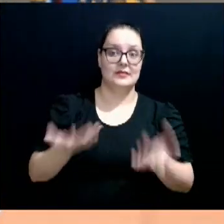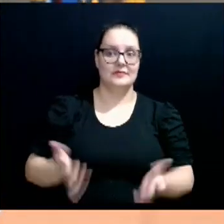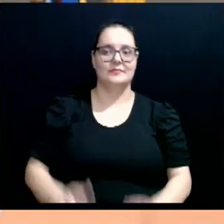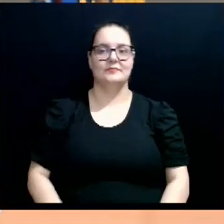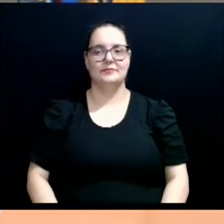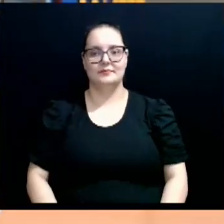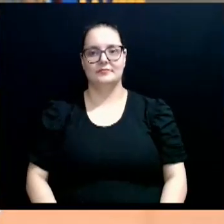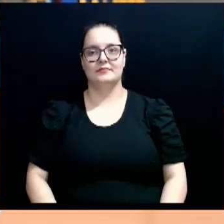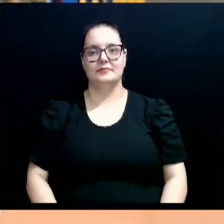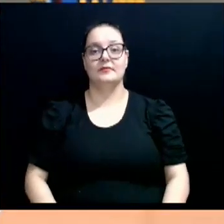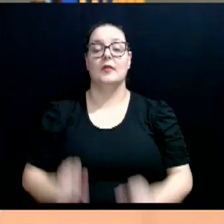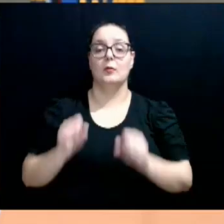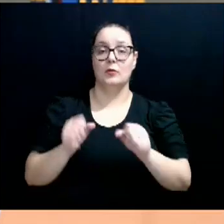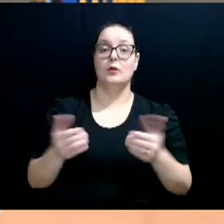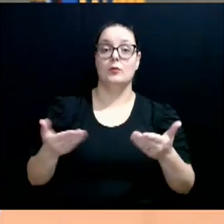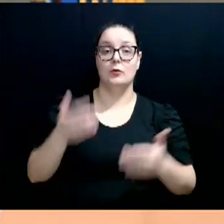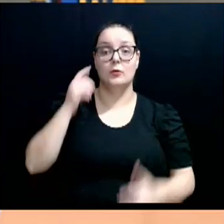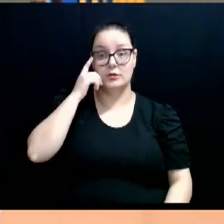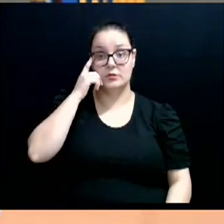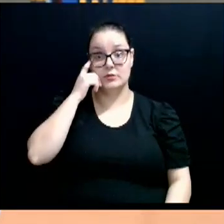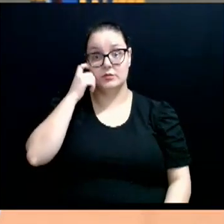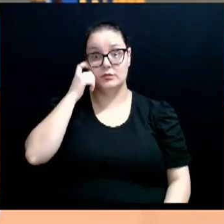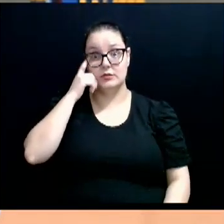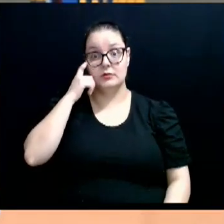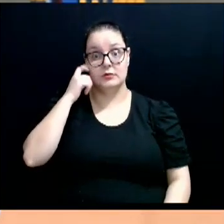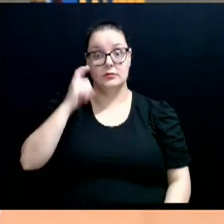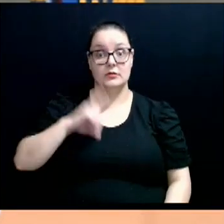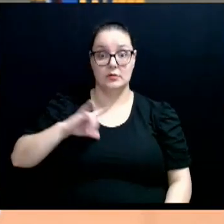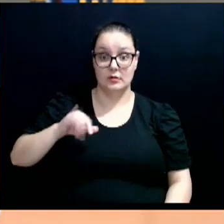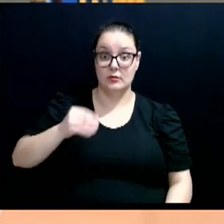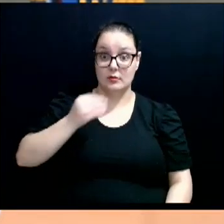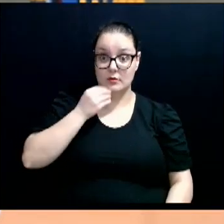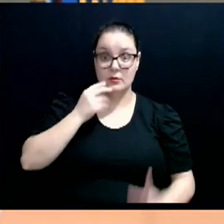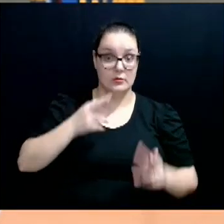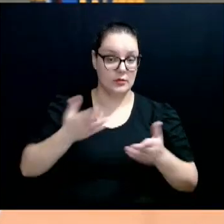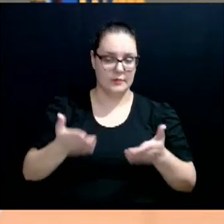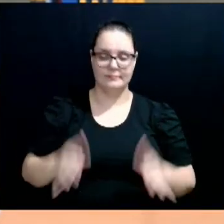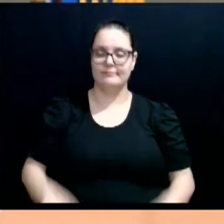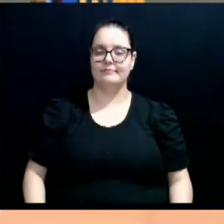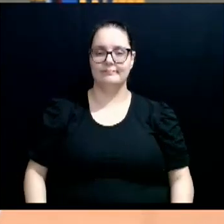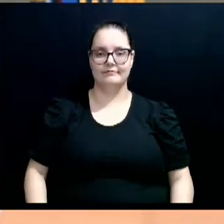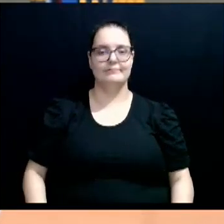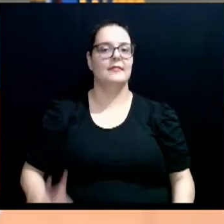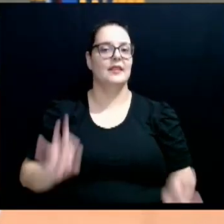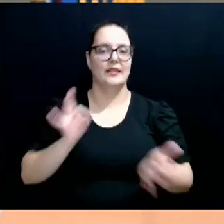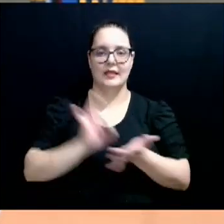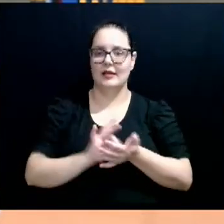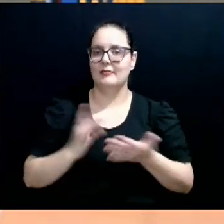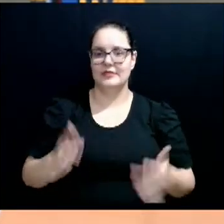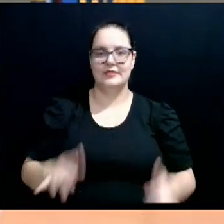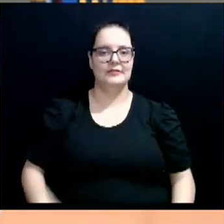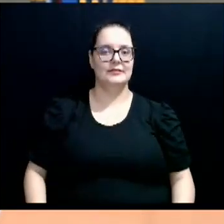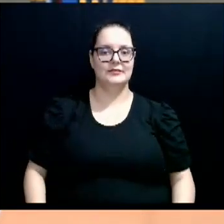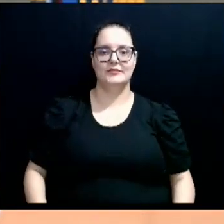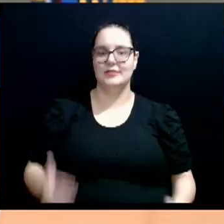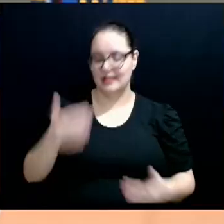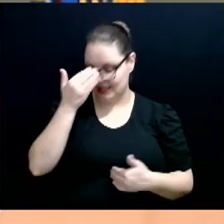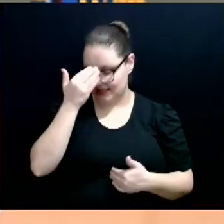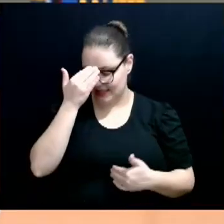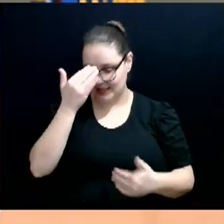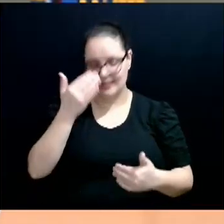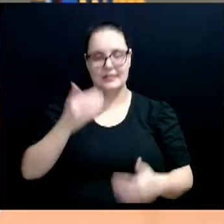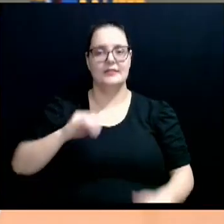poder hoje tá tendo uma oportunidade como essa é realmente assim, gratidão e e tentar aproveitar cada